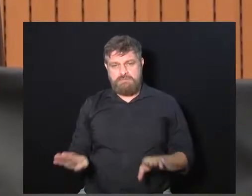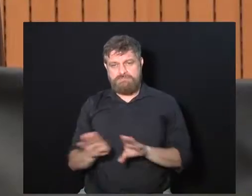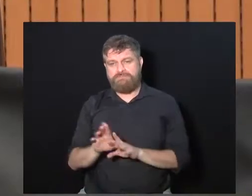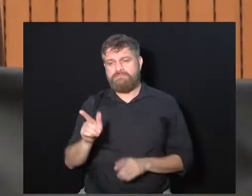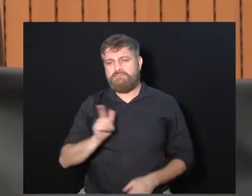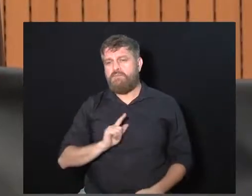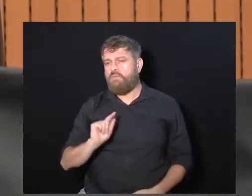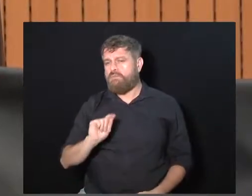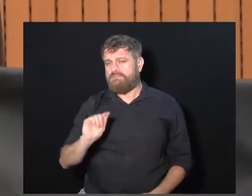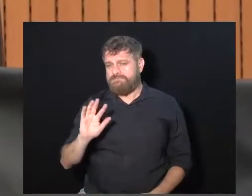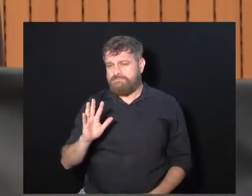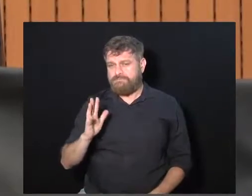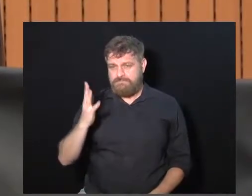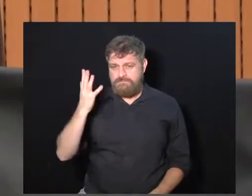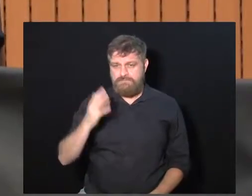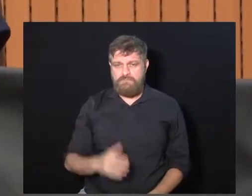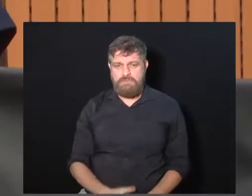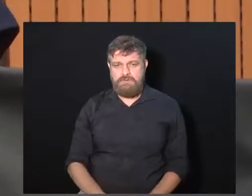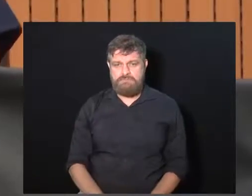teve